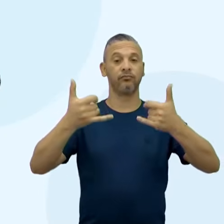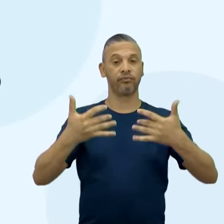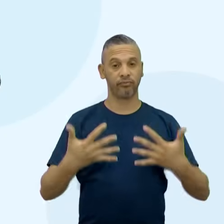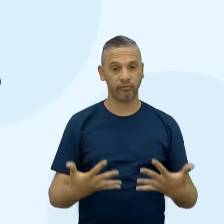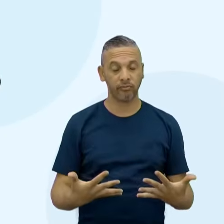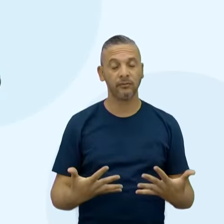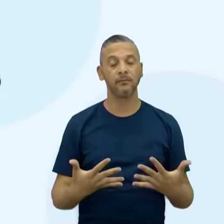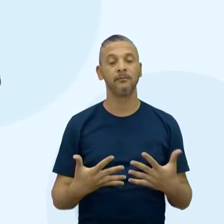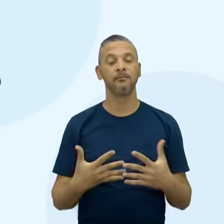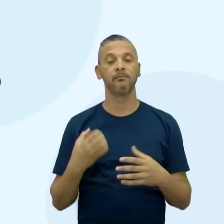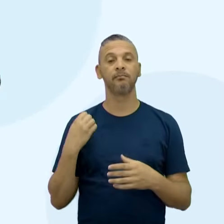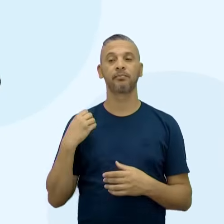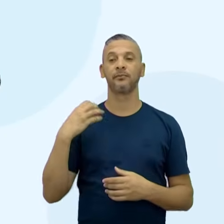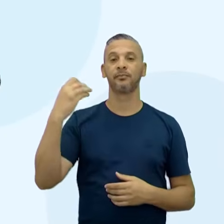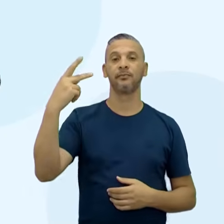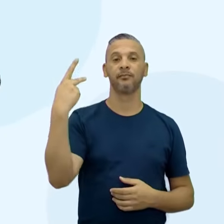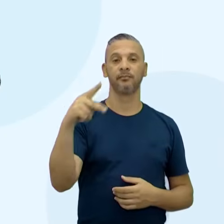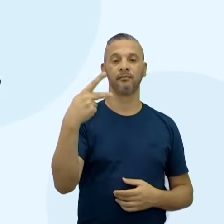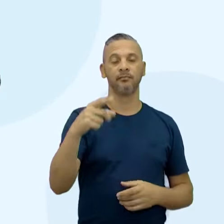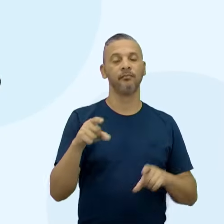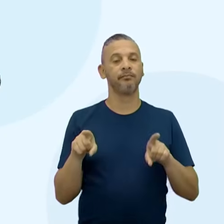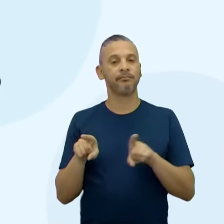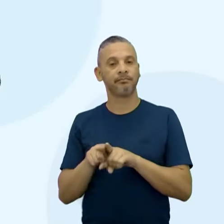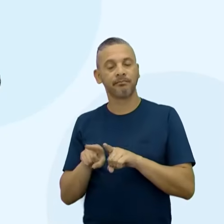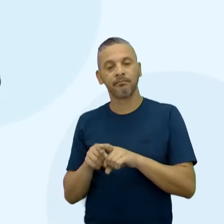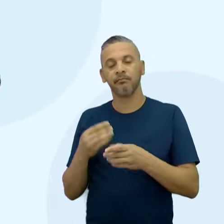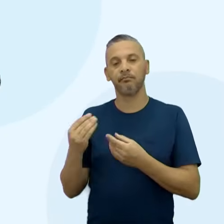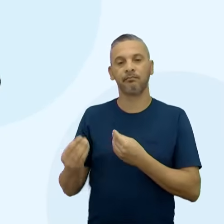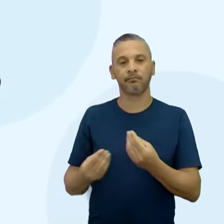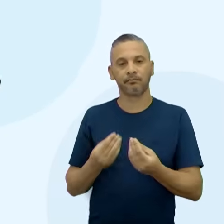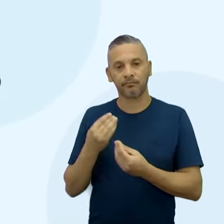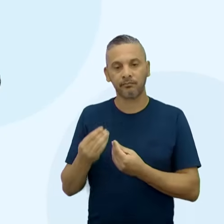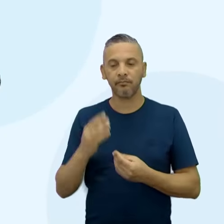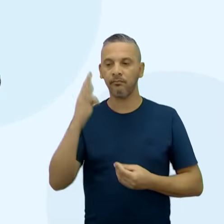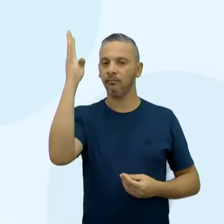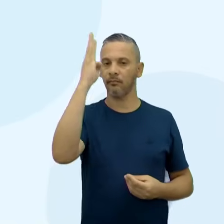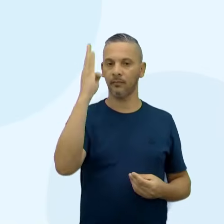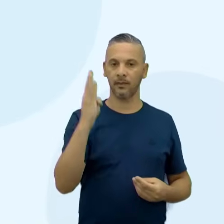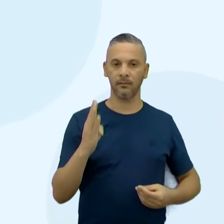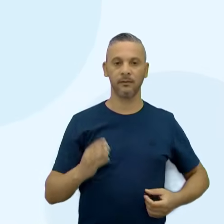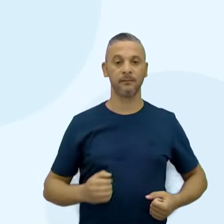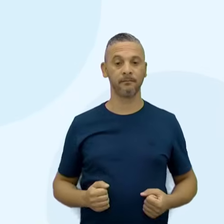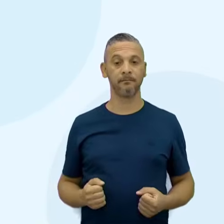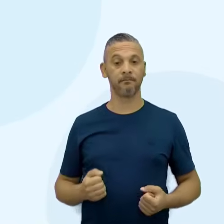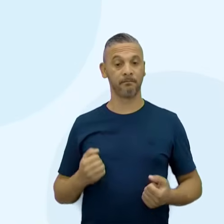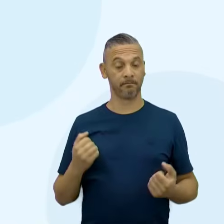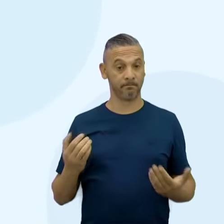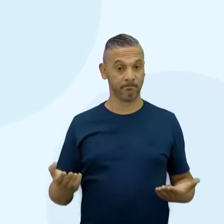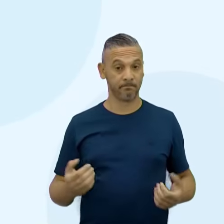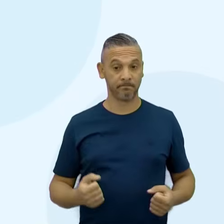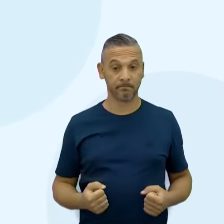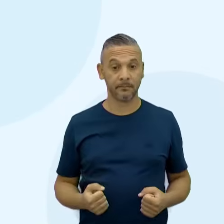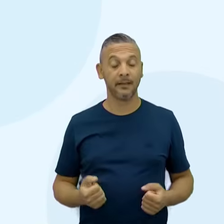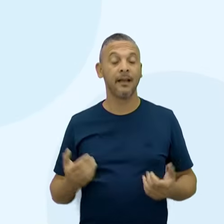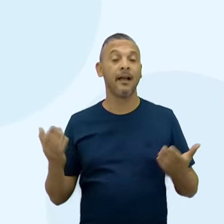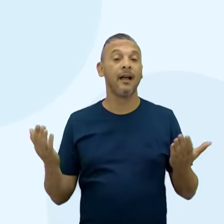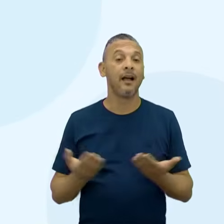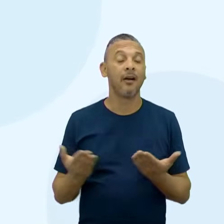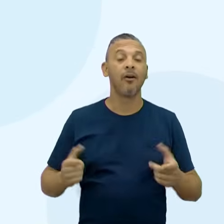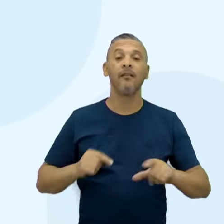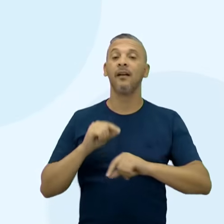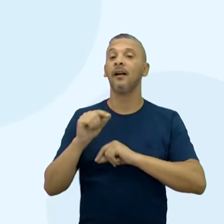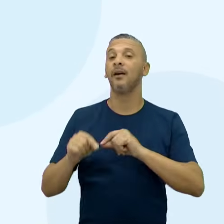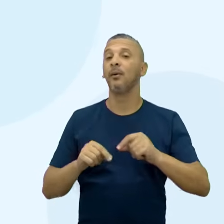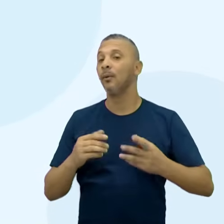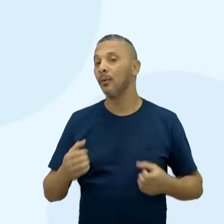descreveu a sua viagem e como também Darwin descrevia o Brasil. E aí, gente, né, a gente chega agora